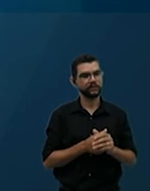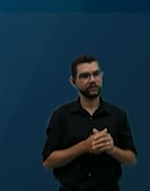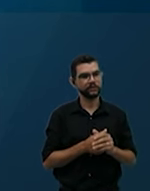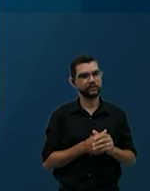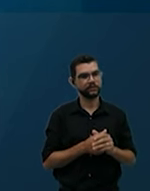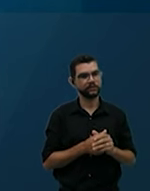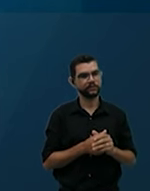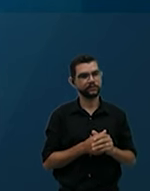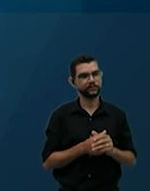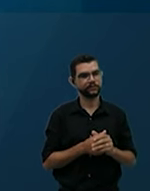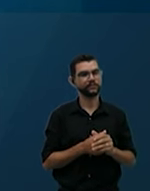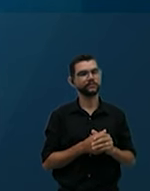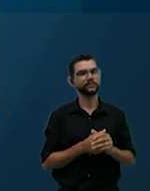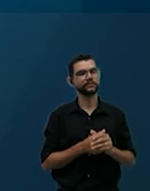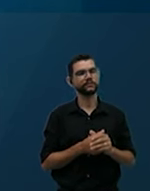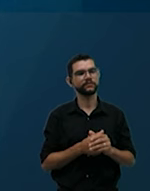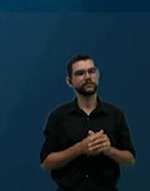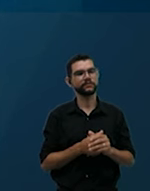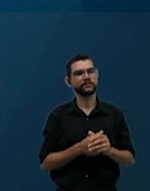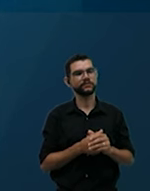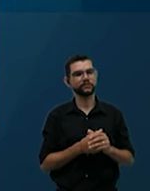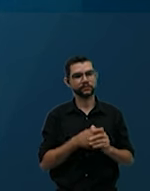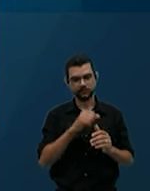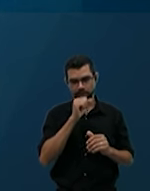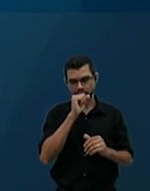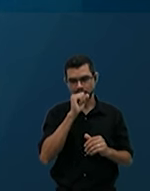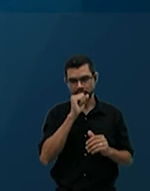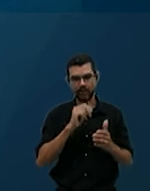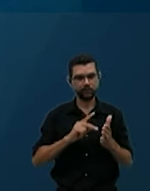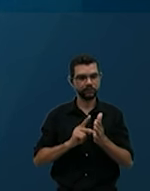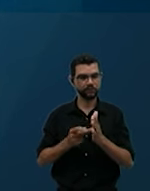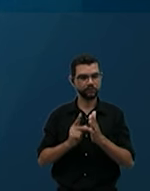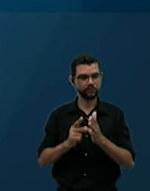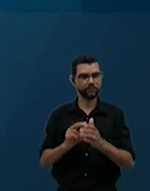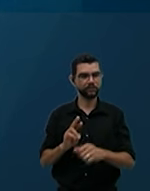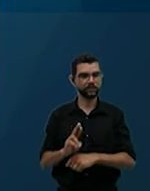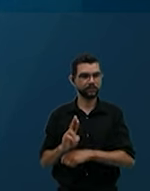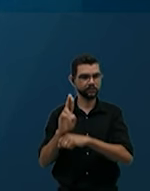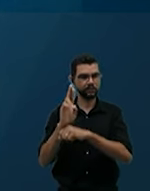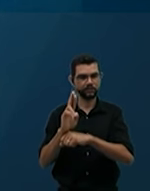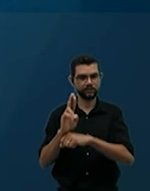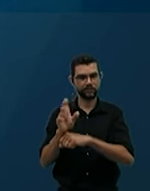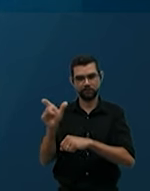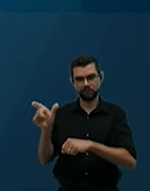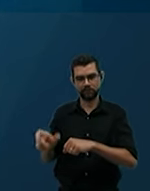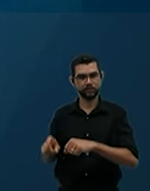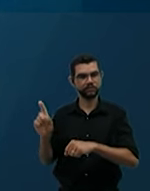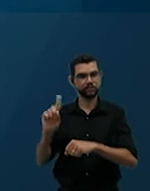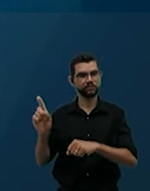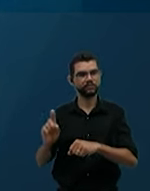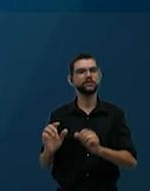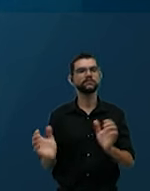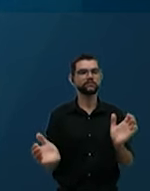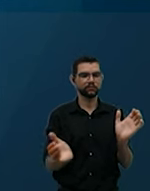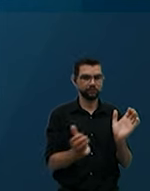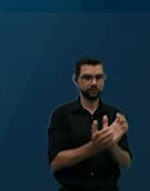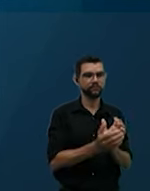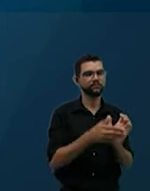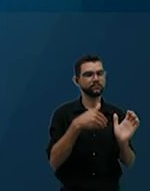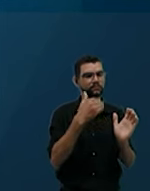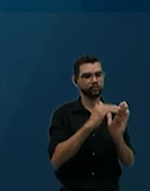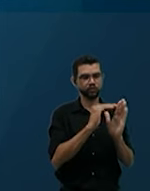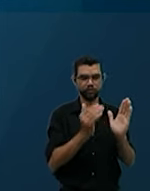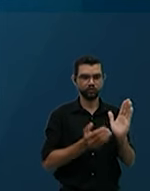o seu filiado, mas toda a categoria dentro da sua base territorial. A ausência de restrição